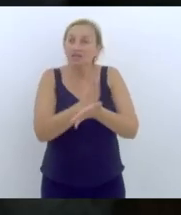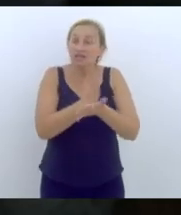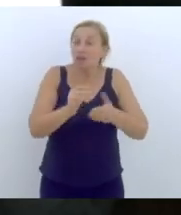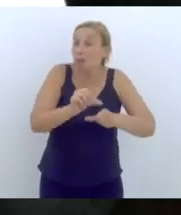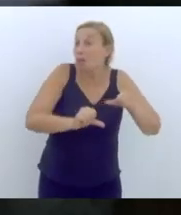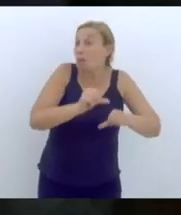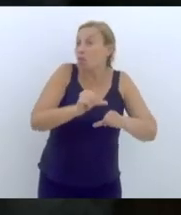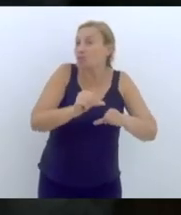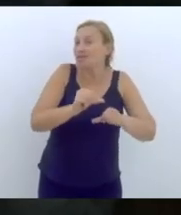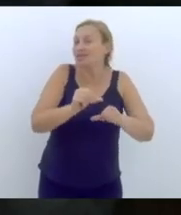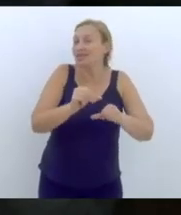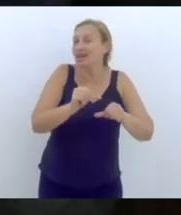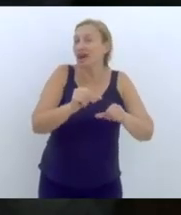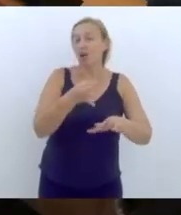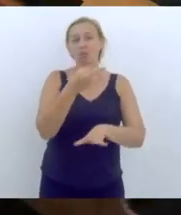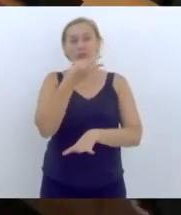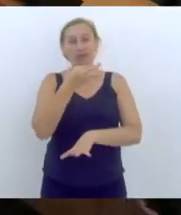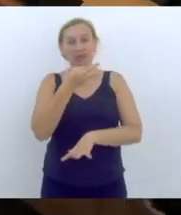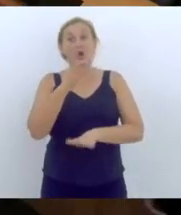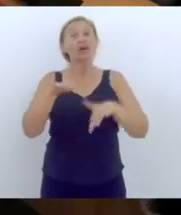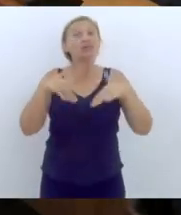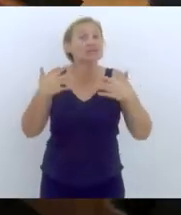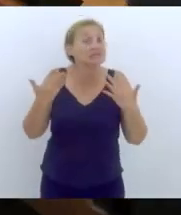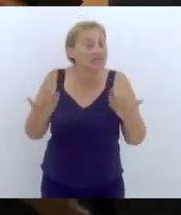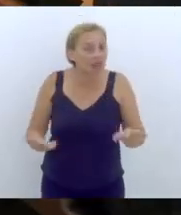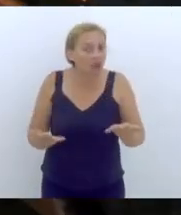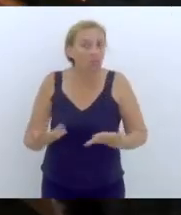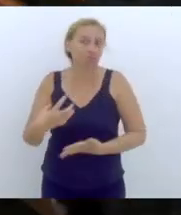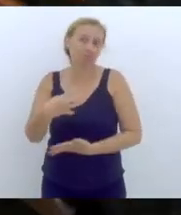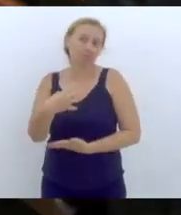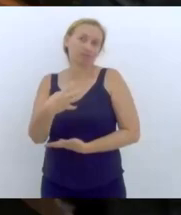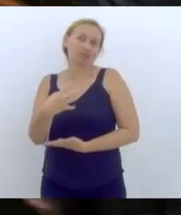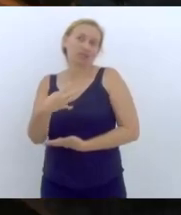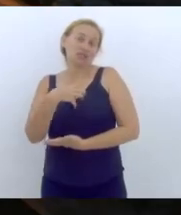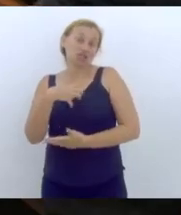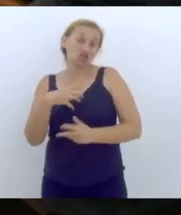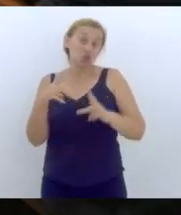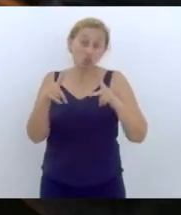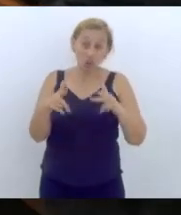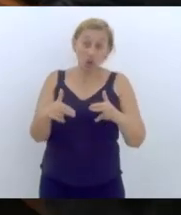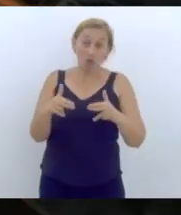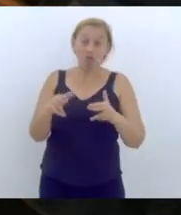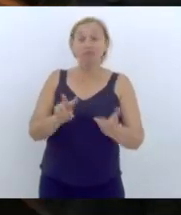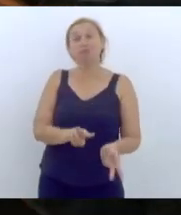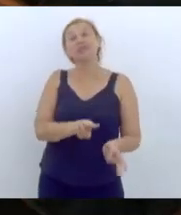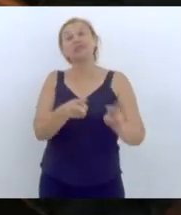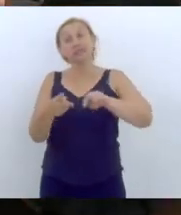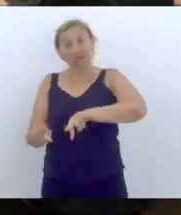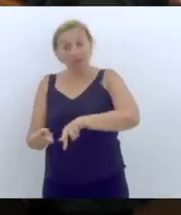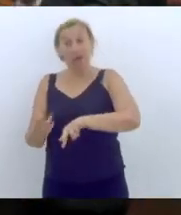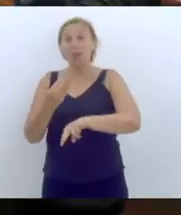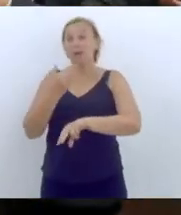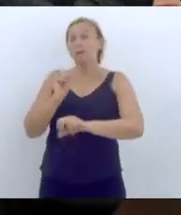até o parecer. Então, nesse sentido, vamos encaminhar para